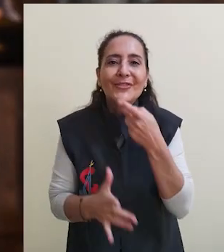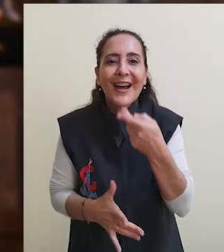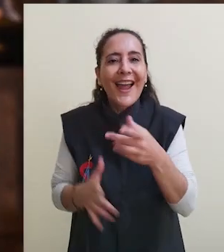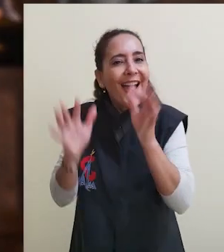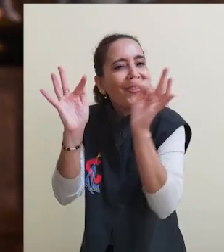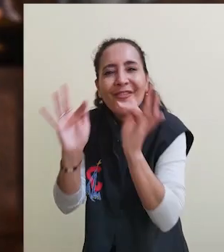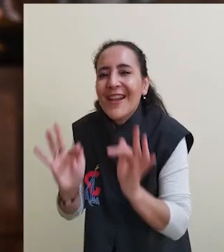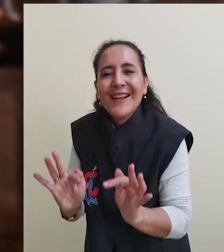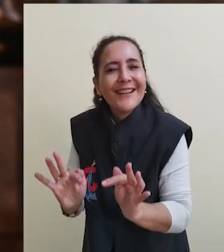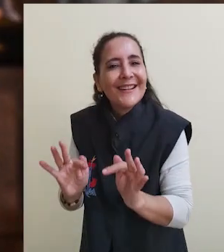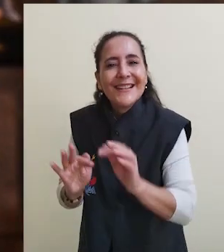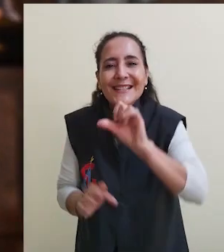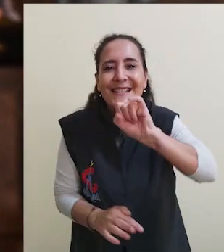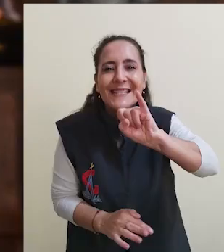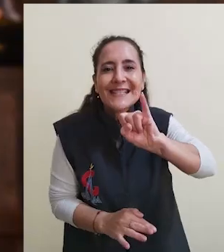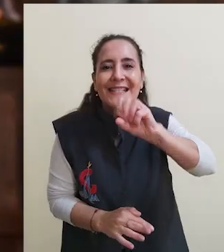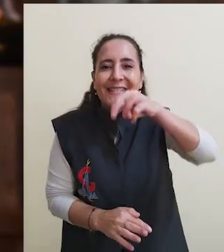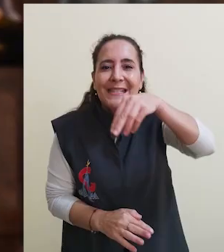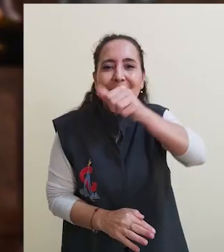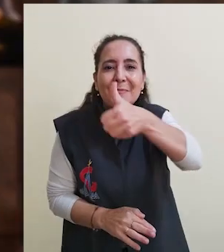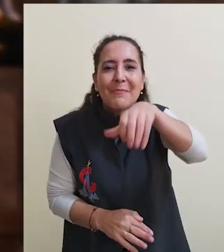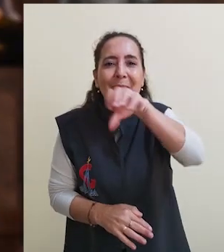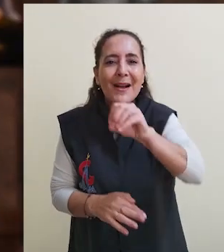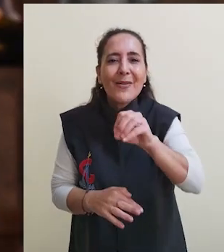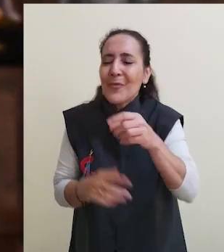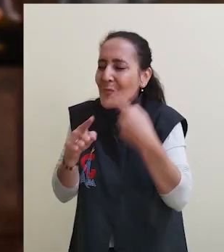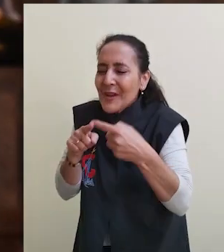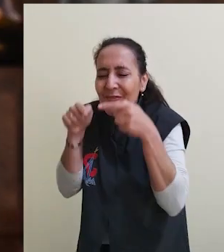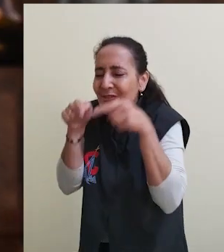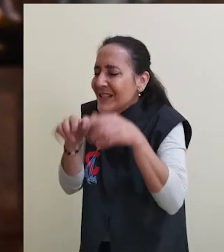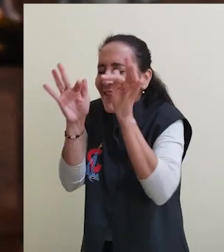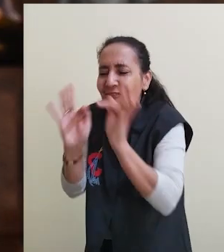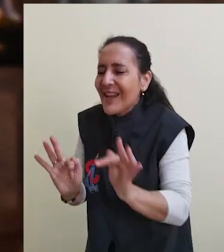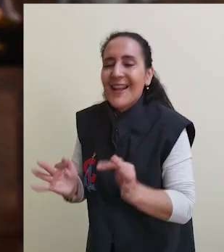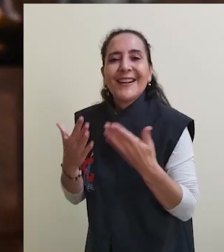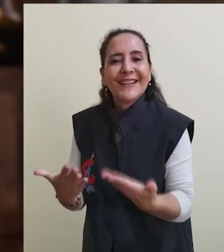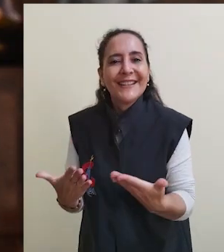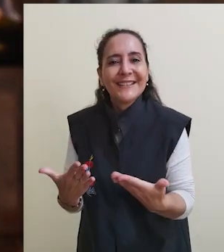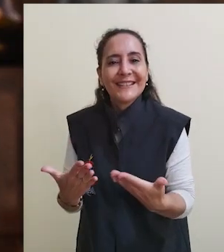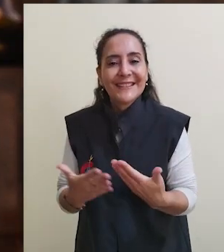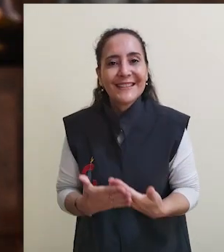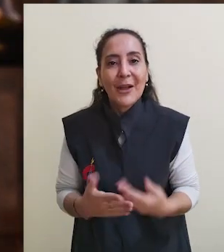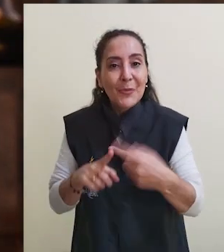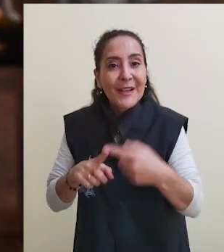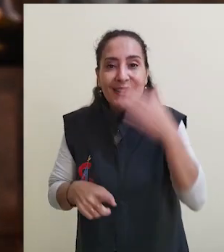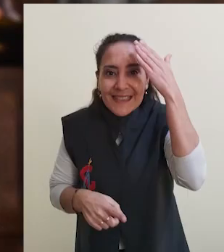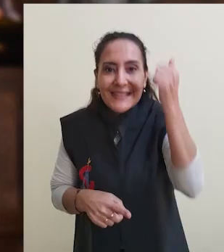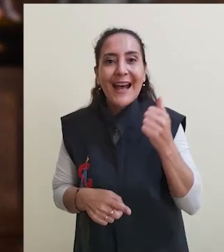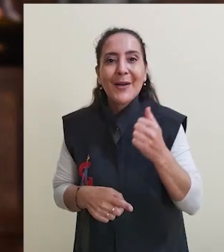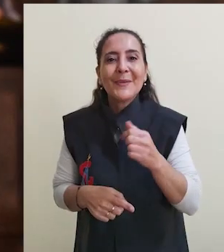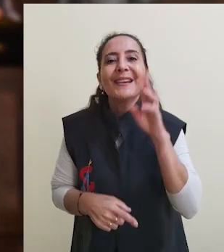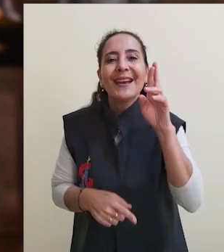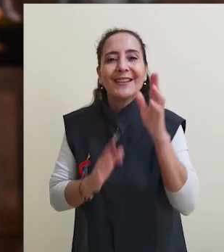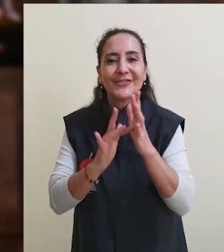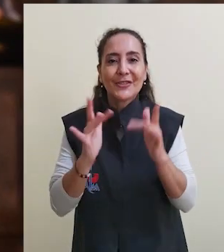dizer: Feliz és tu, Simão. Ah, Simão, se você soubesse o quanto você é feliz. E se nós soubéssemos,